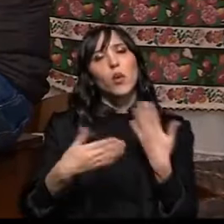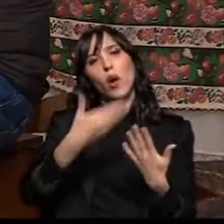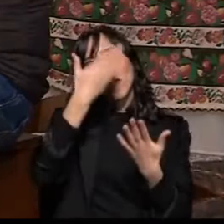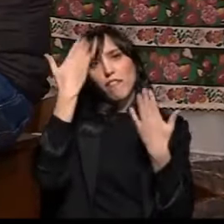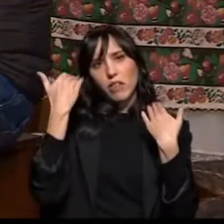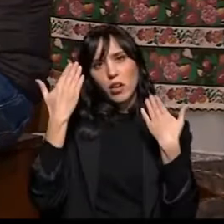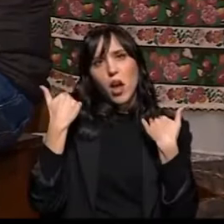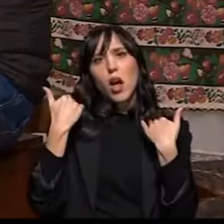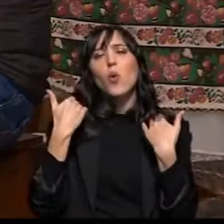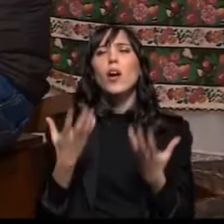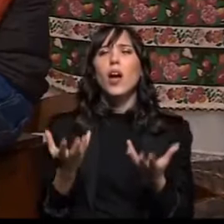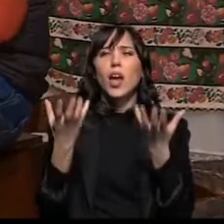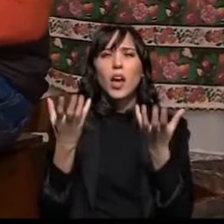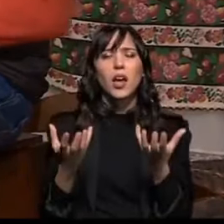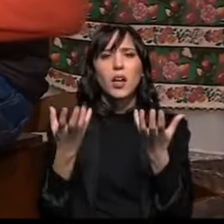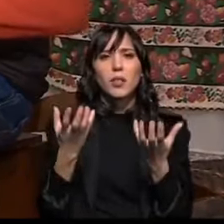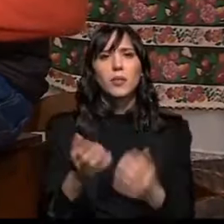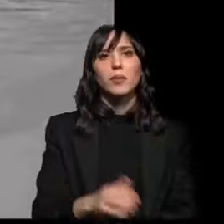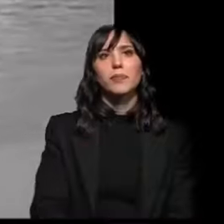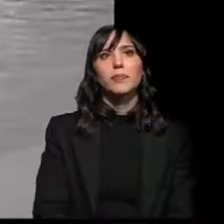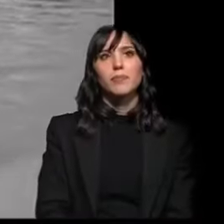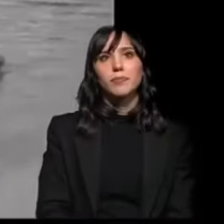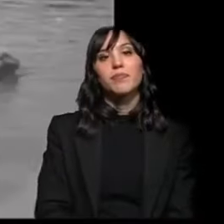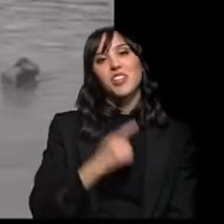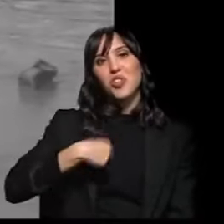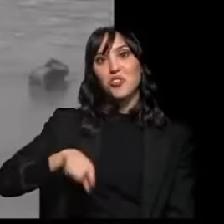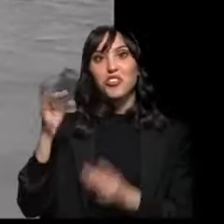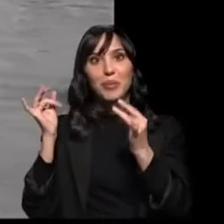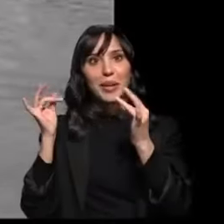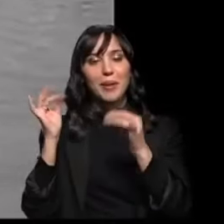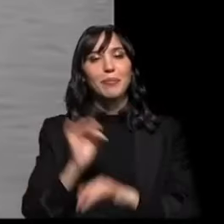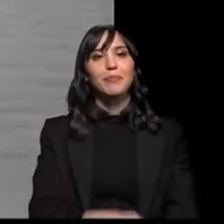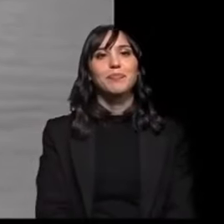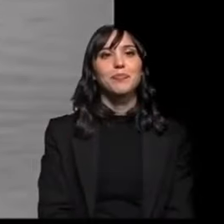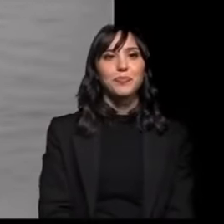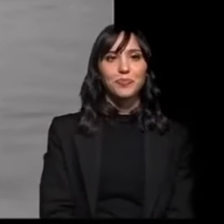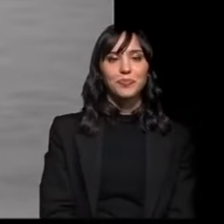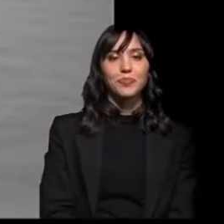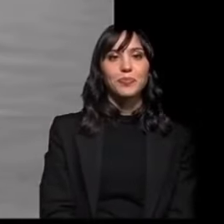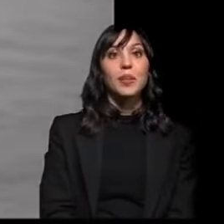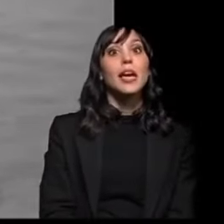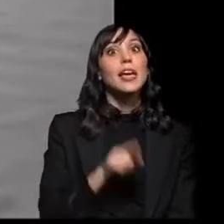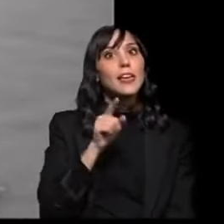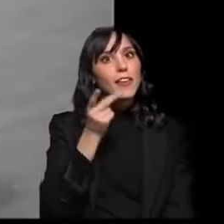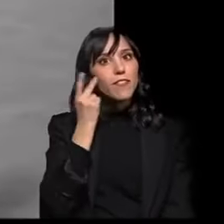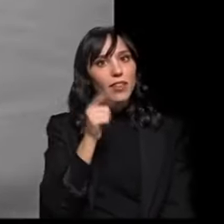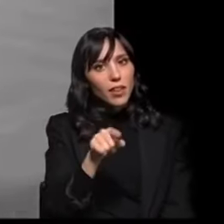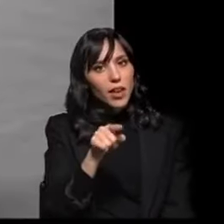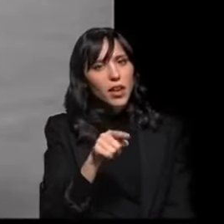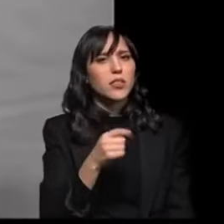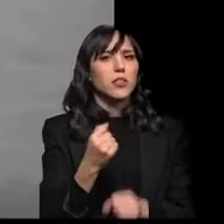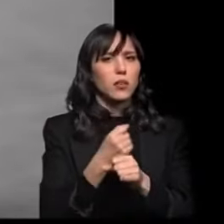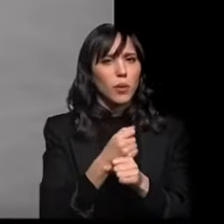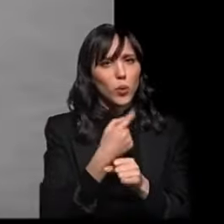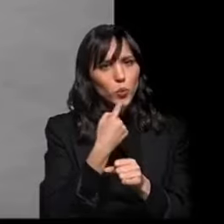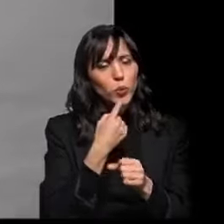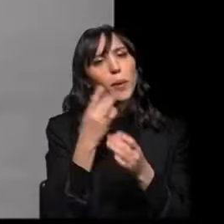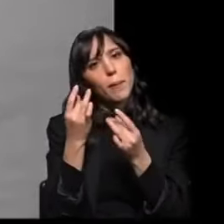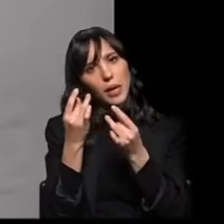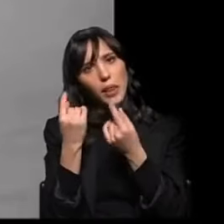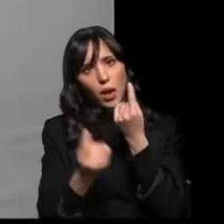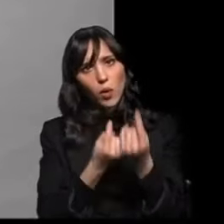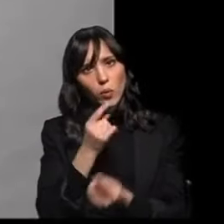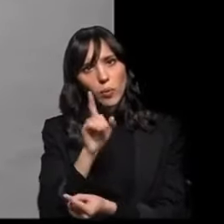alto. E nós já íamos brincar. E no meio dessa vida, portanto, de muito trabalho, de alguma brincadeira.